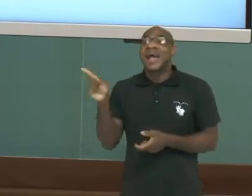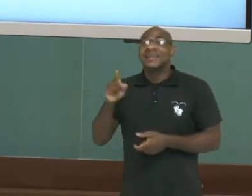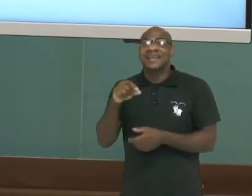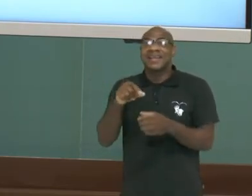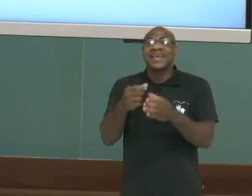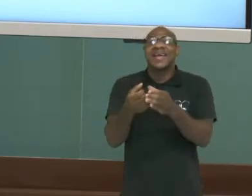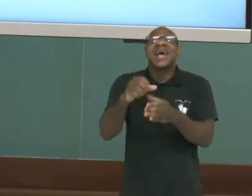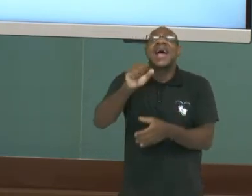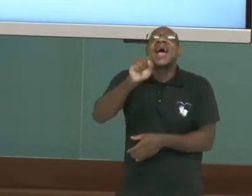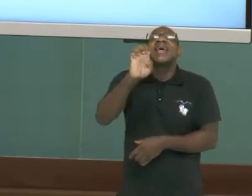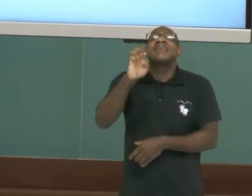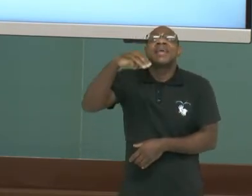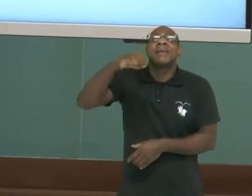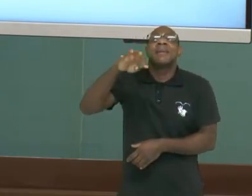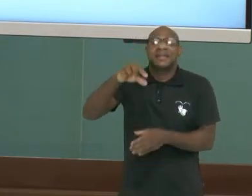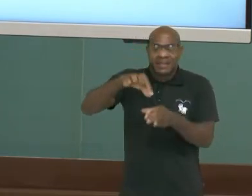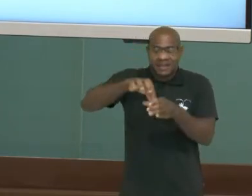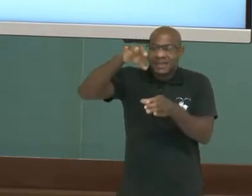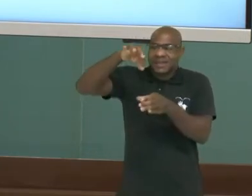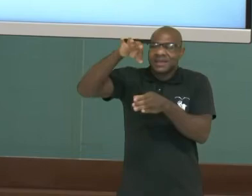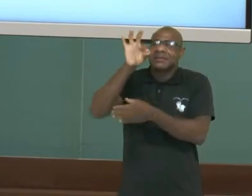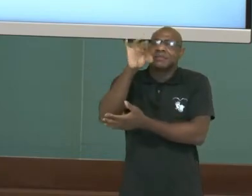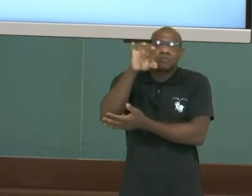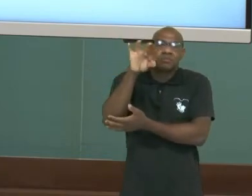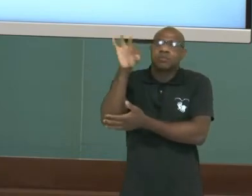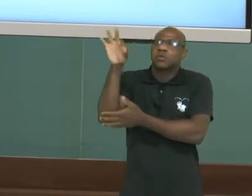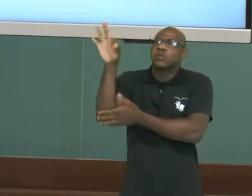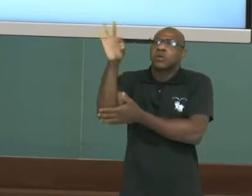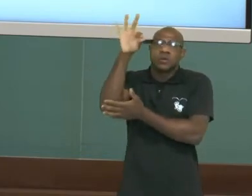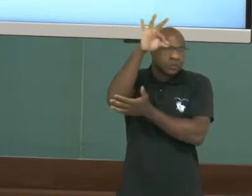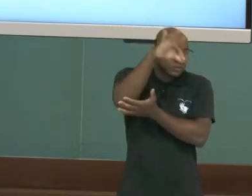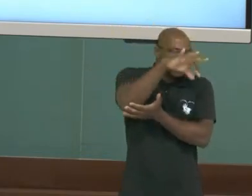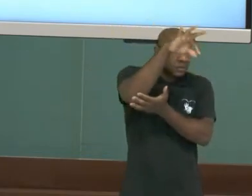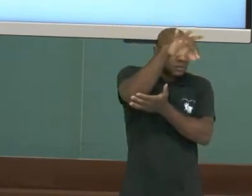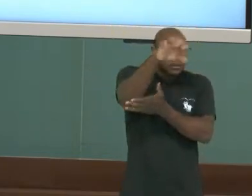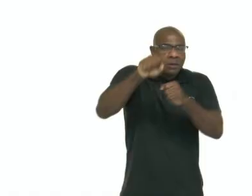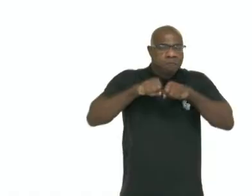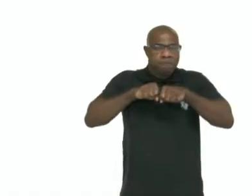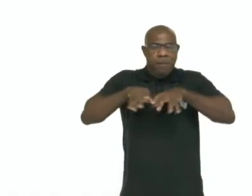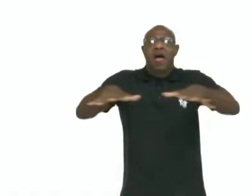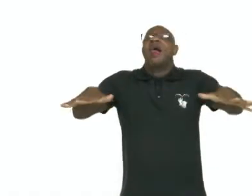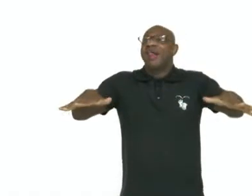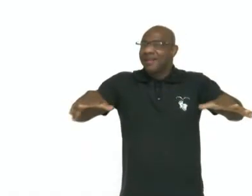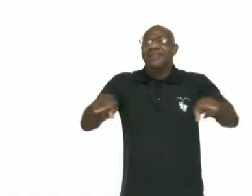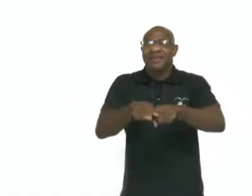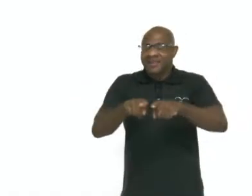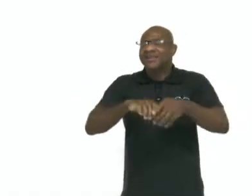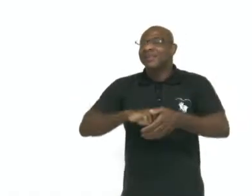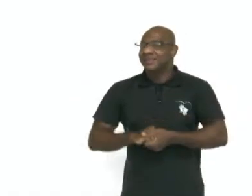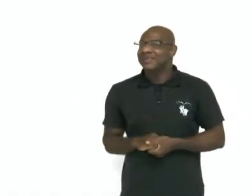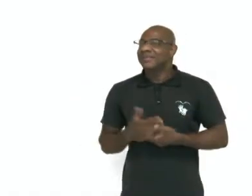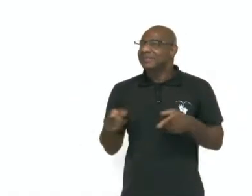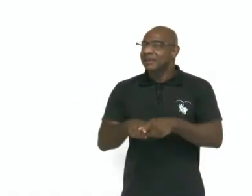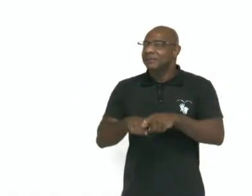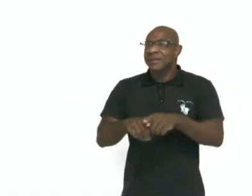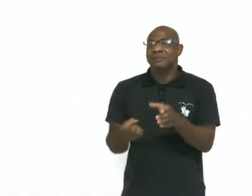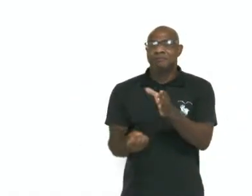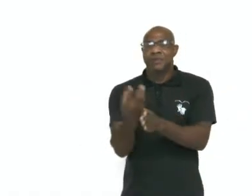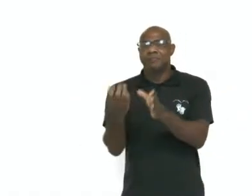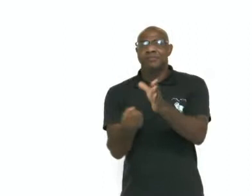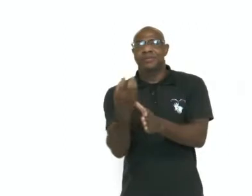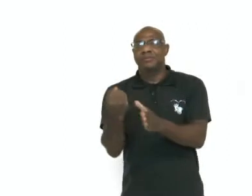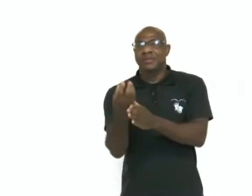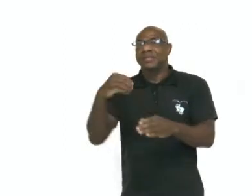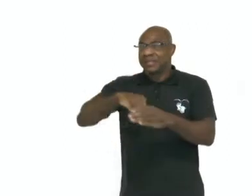mesmo, dispersores de semente. São agentes polinizadores, são reguladores de populações ali dentro da